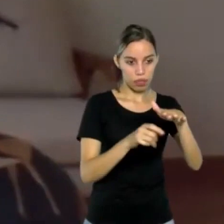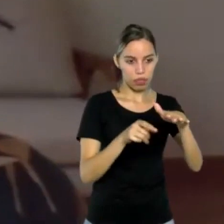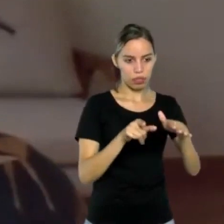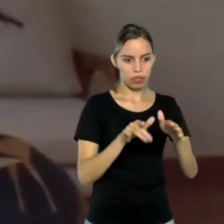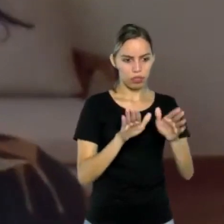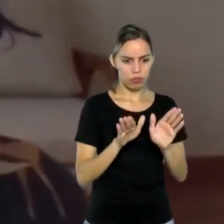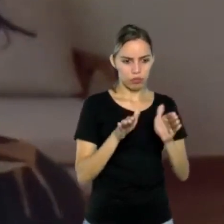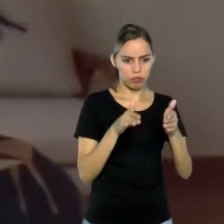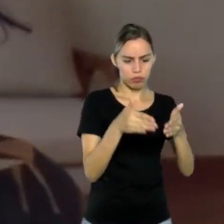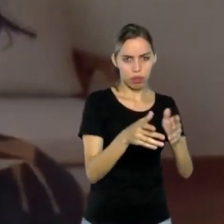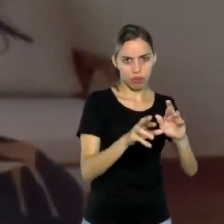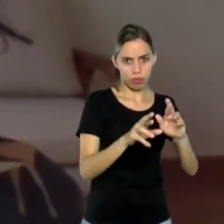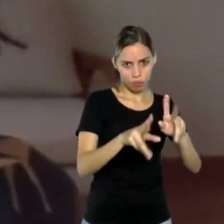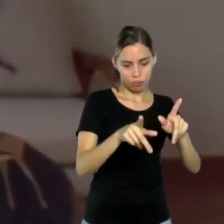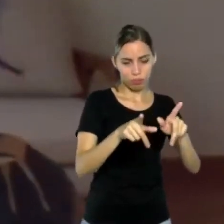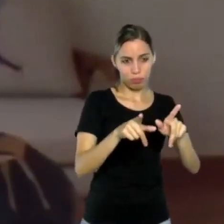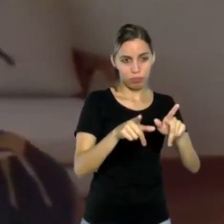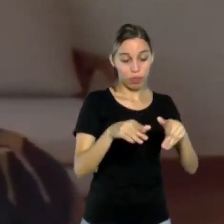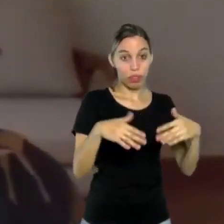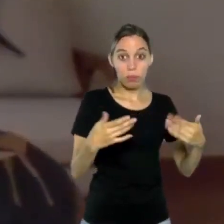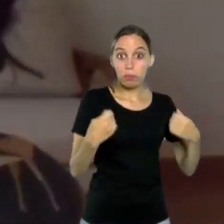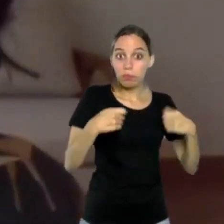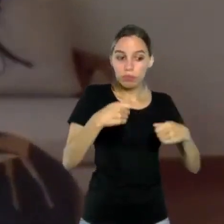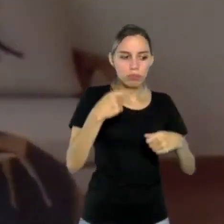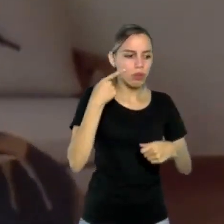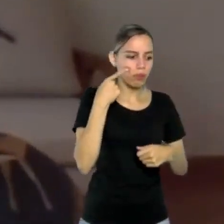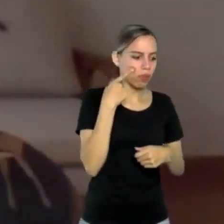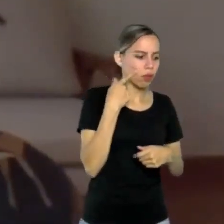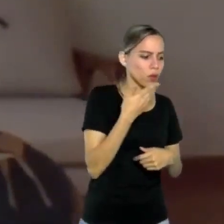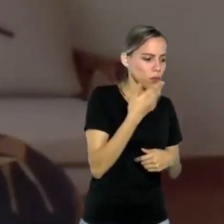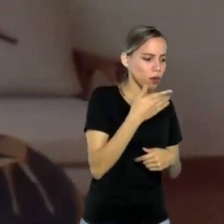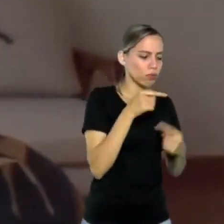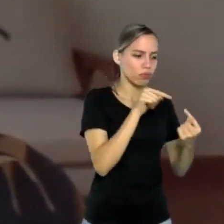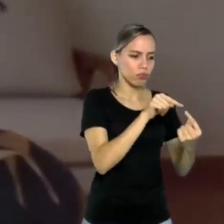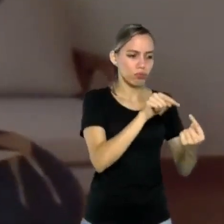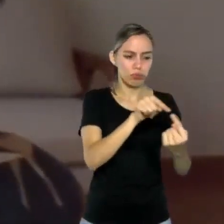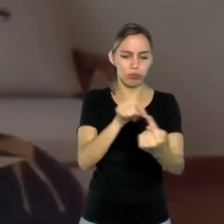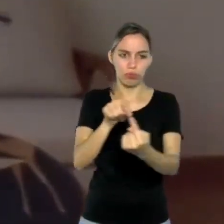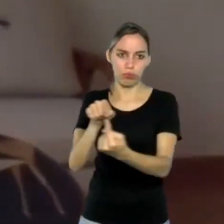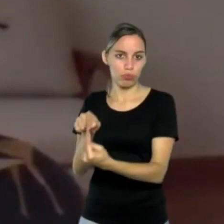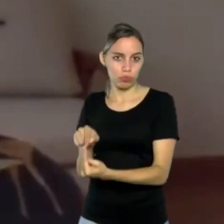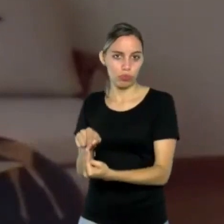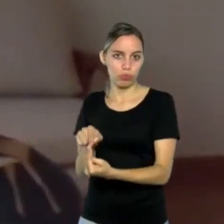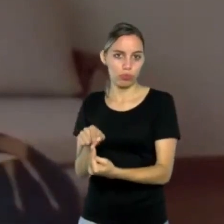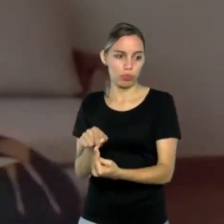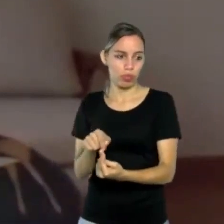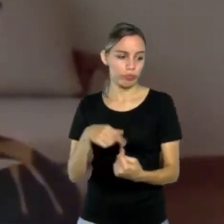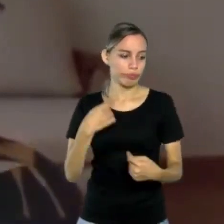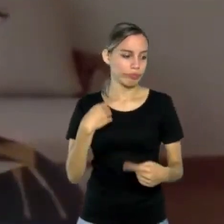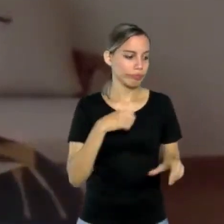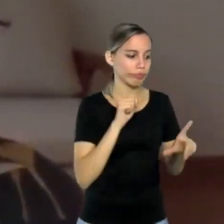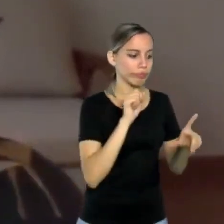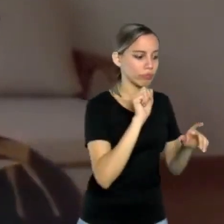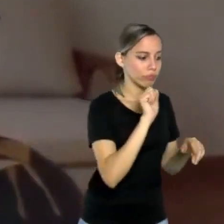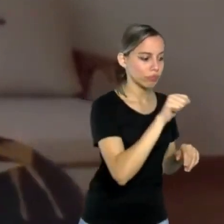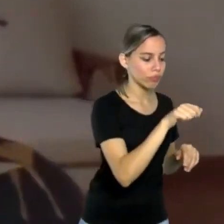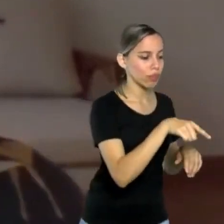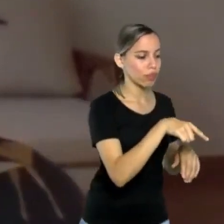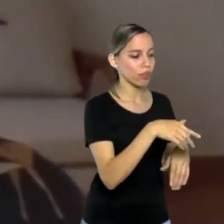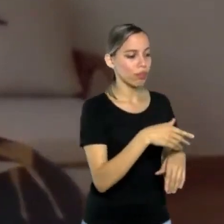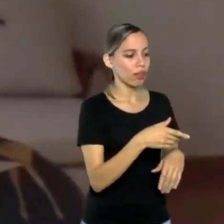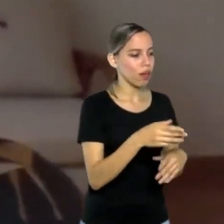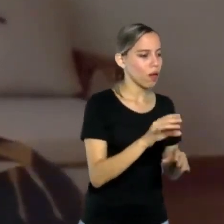é importante identificar assim, qual que é que vai ter a ver. E aí é isso, é bater na porta, ficar atento aos editais, tem editais